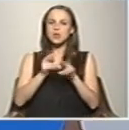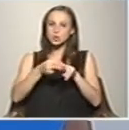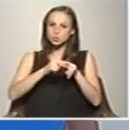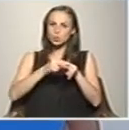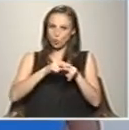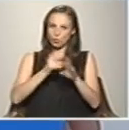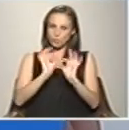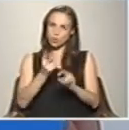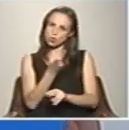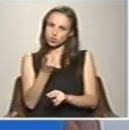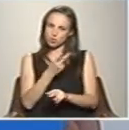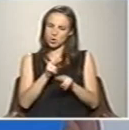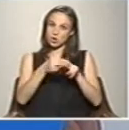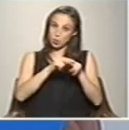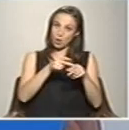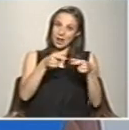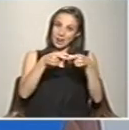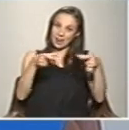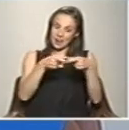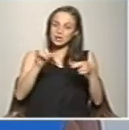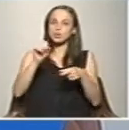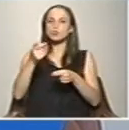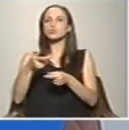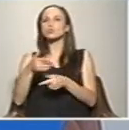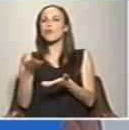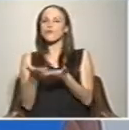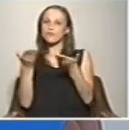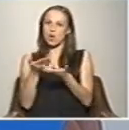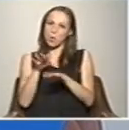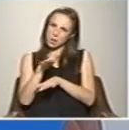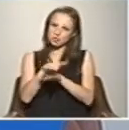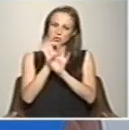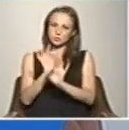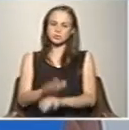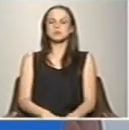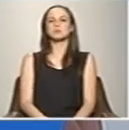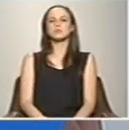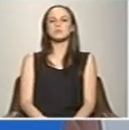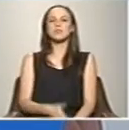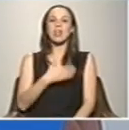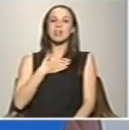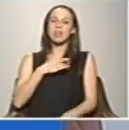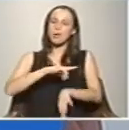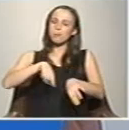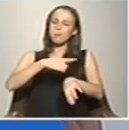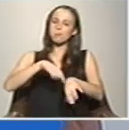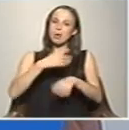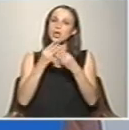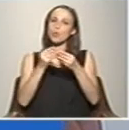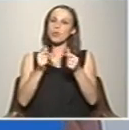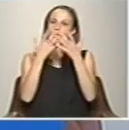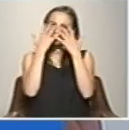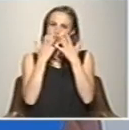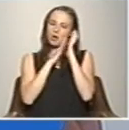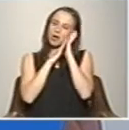lata. Portanto, são importantes na duração e na qualidade do sono, que é uma coisa muito importante. A duração, mas a qualidade também é importante, que não